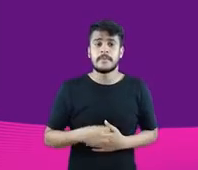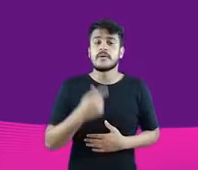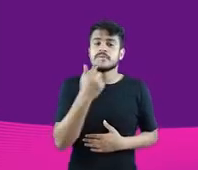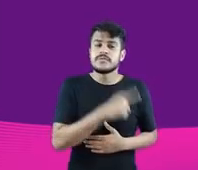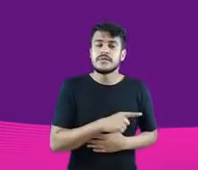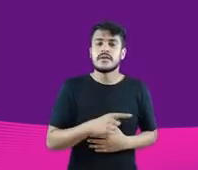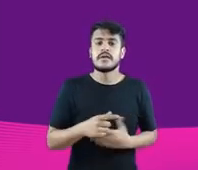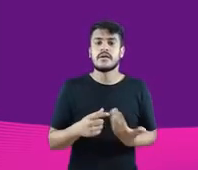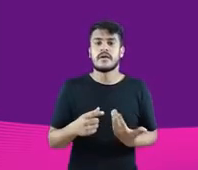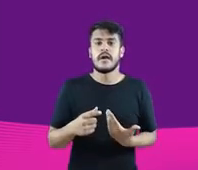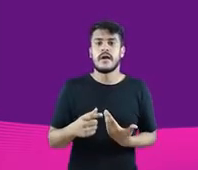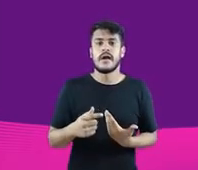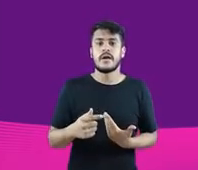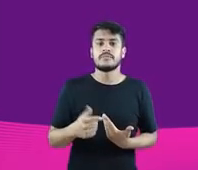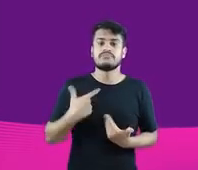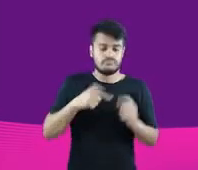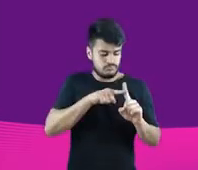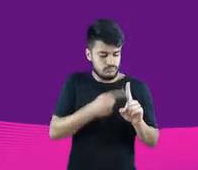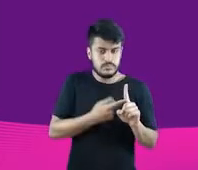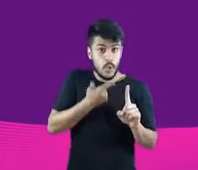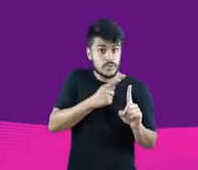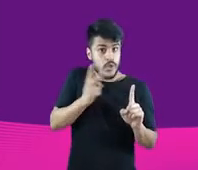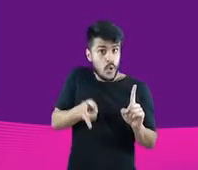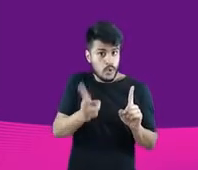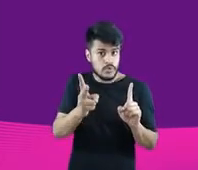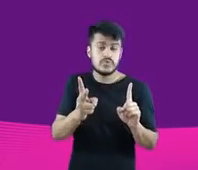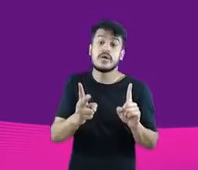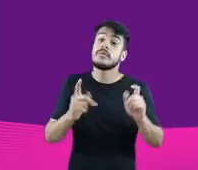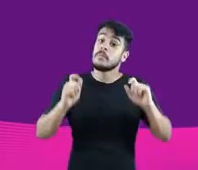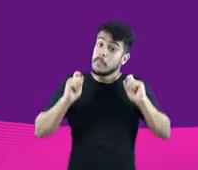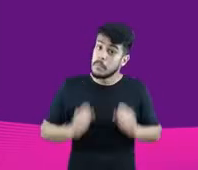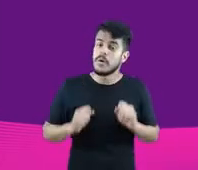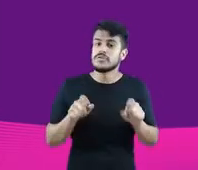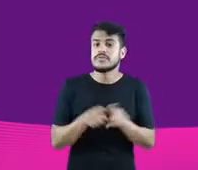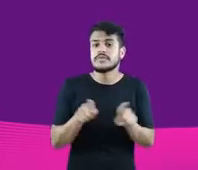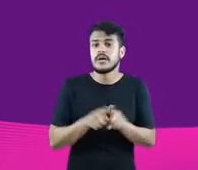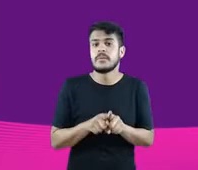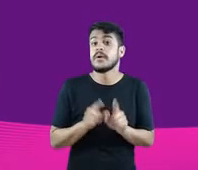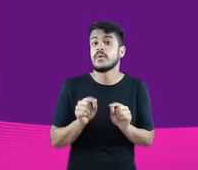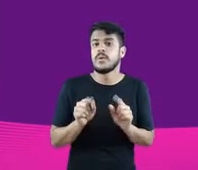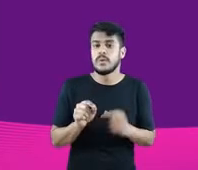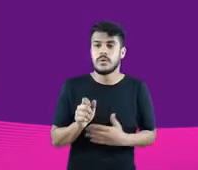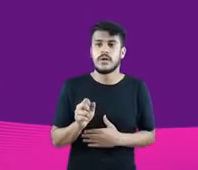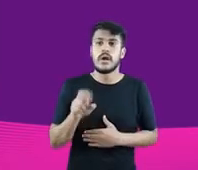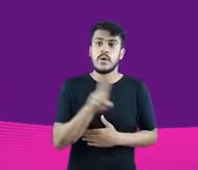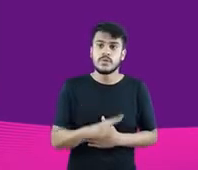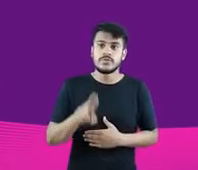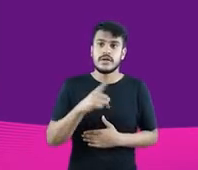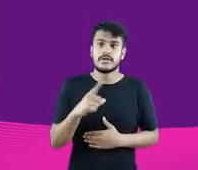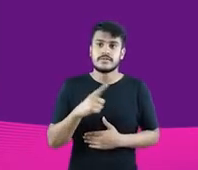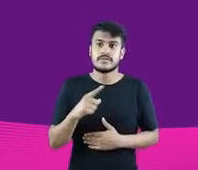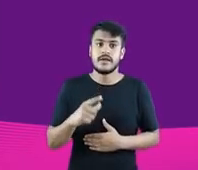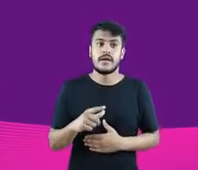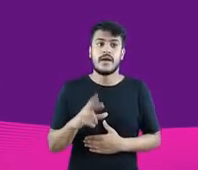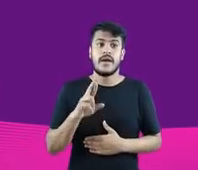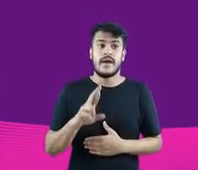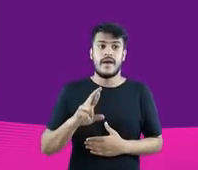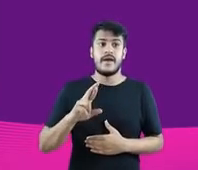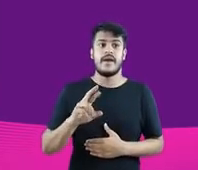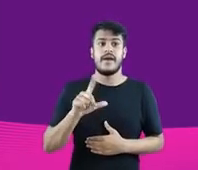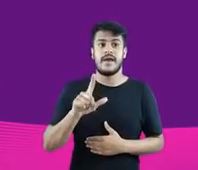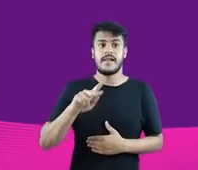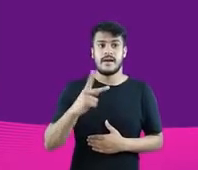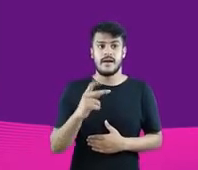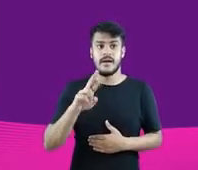preservar a fertilidade, existe a possibilidade de se usar inibidores de LH-RH. Esse